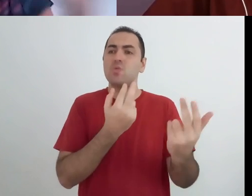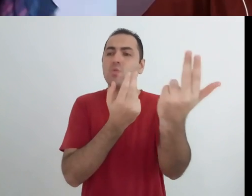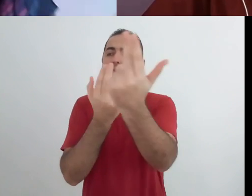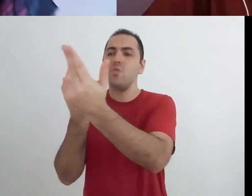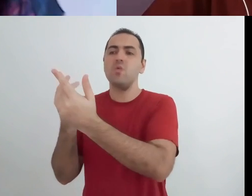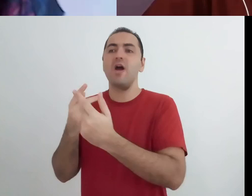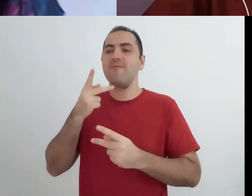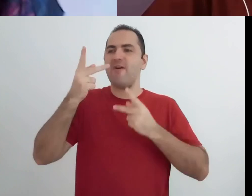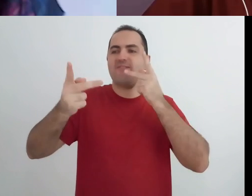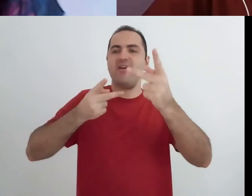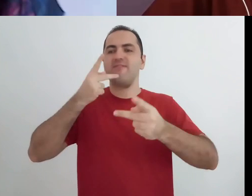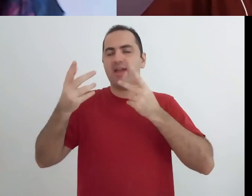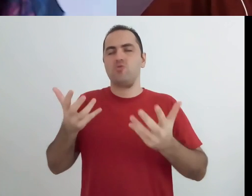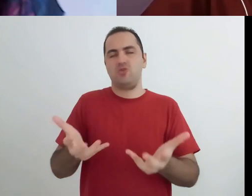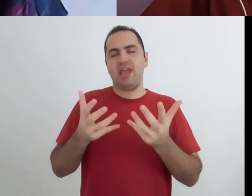é falar.